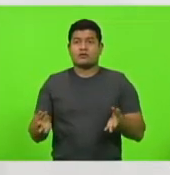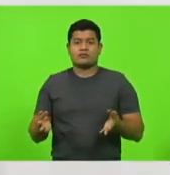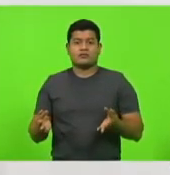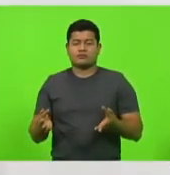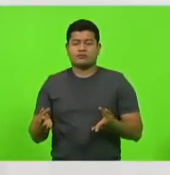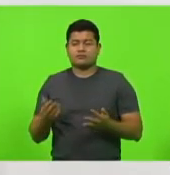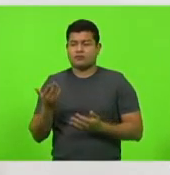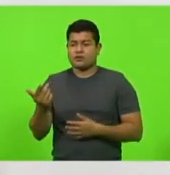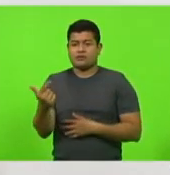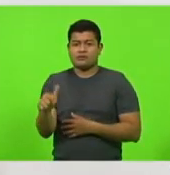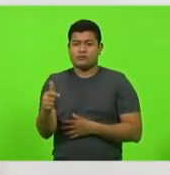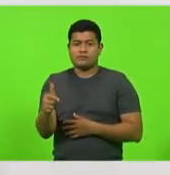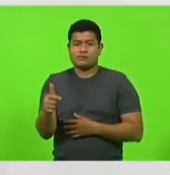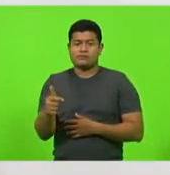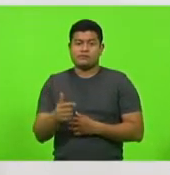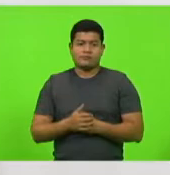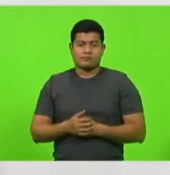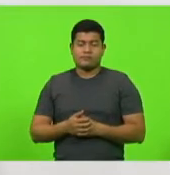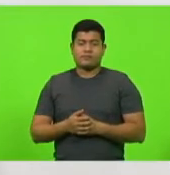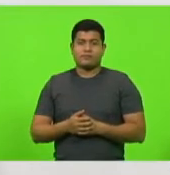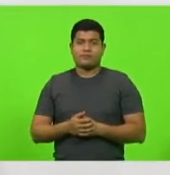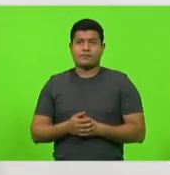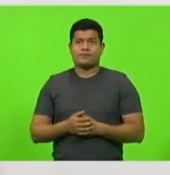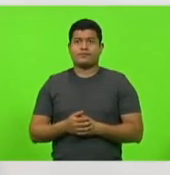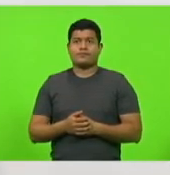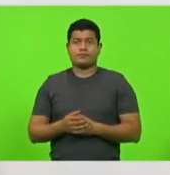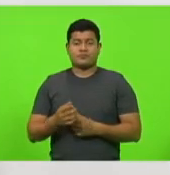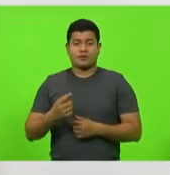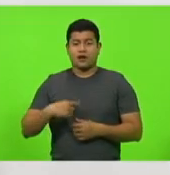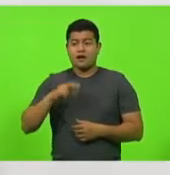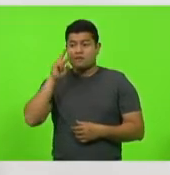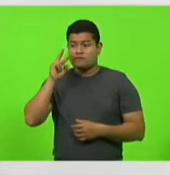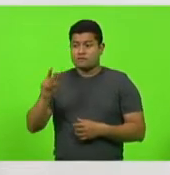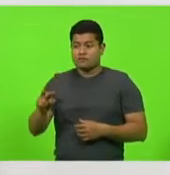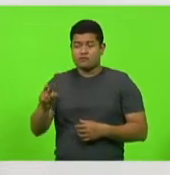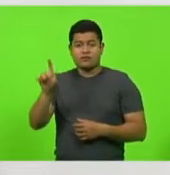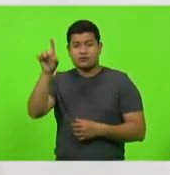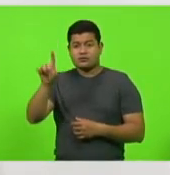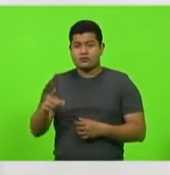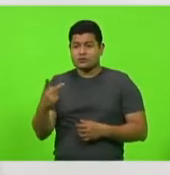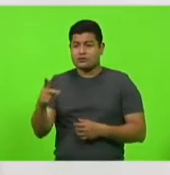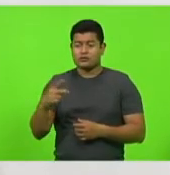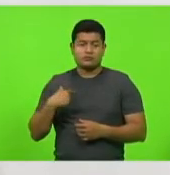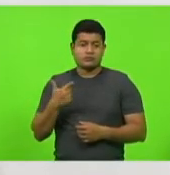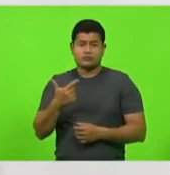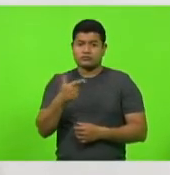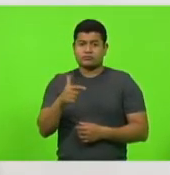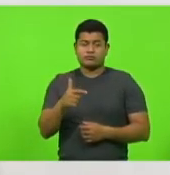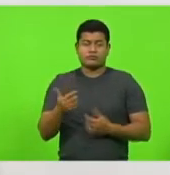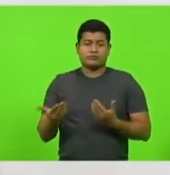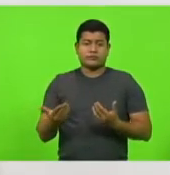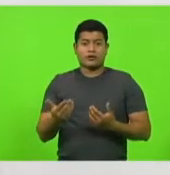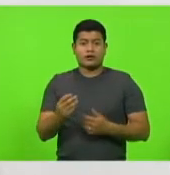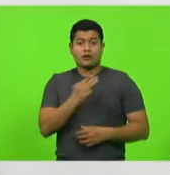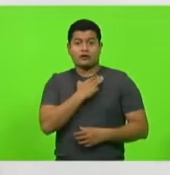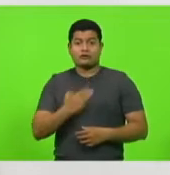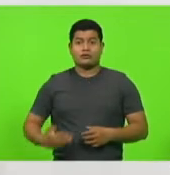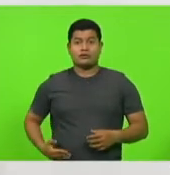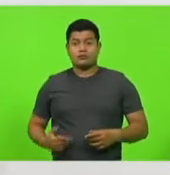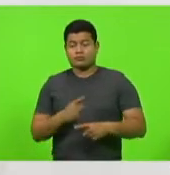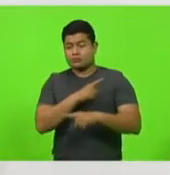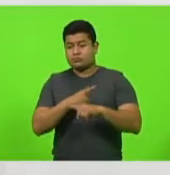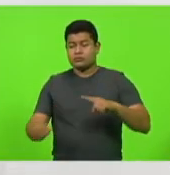ralo. Ninguém mais vê. Ele já havia proibido por Alexandre de se manifestar pelas